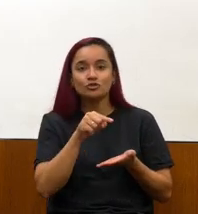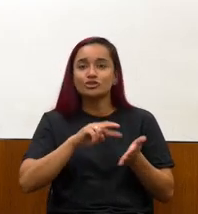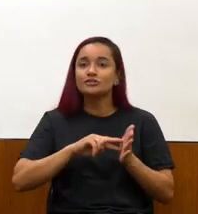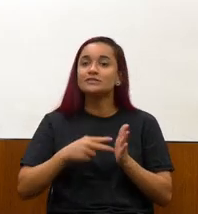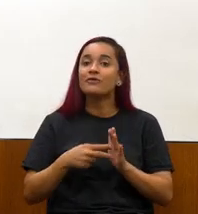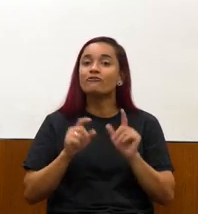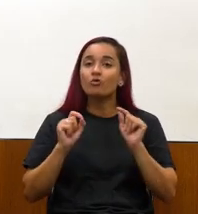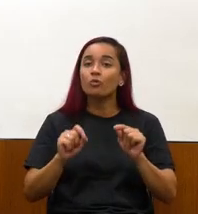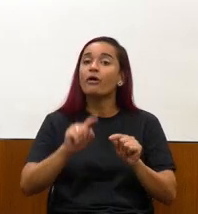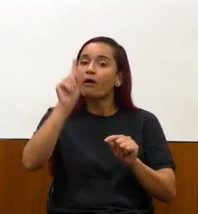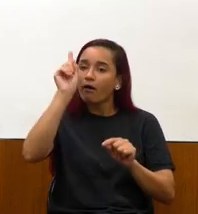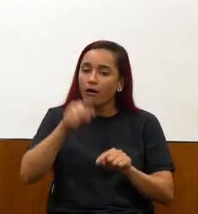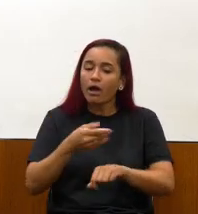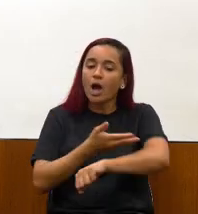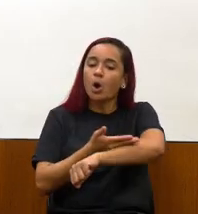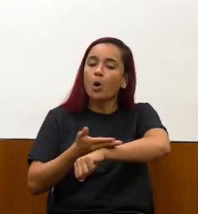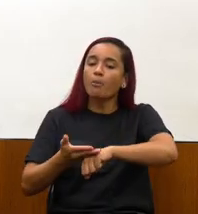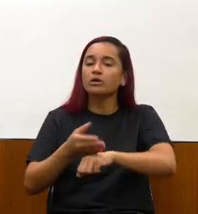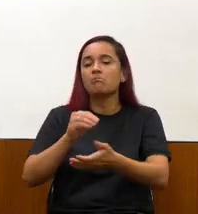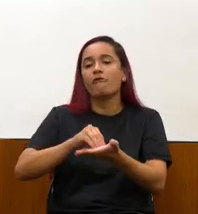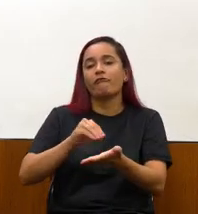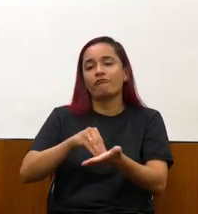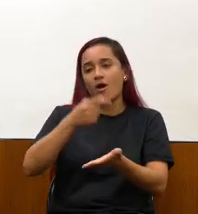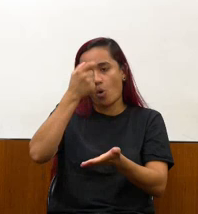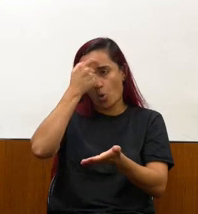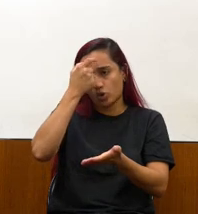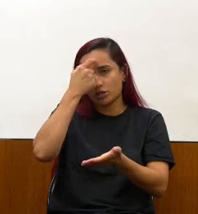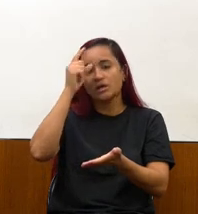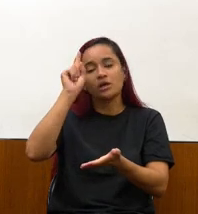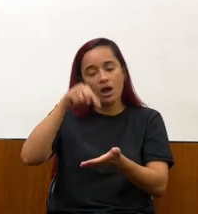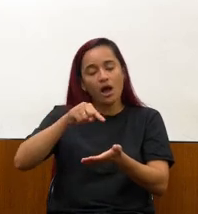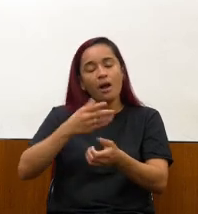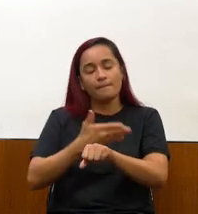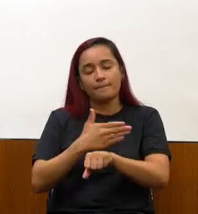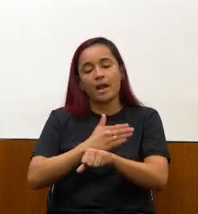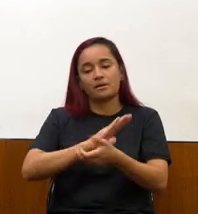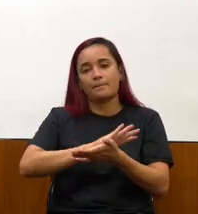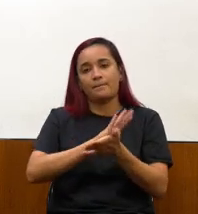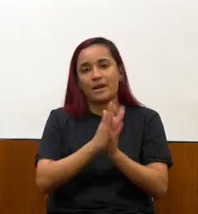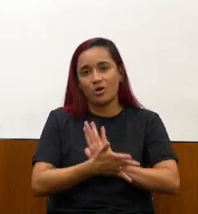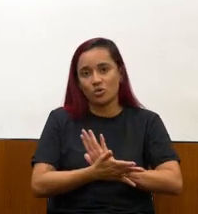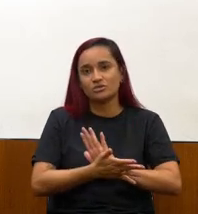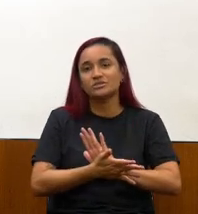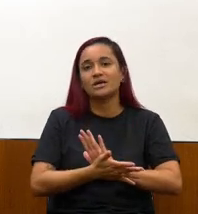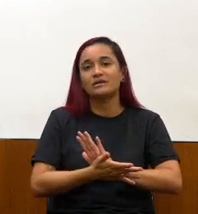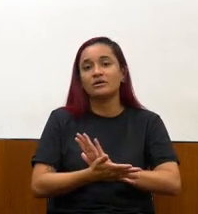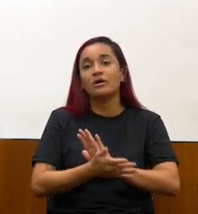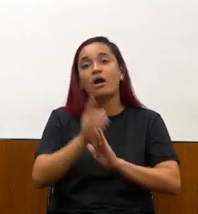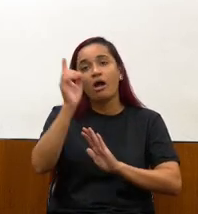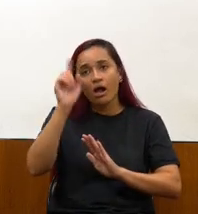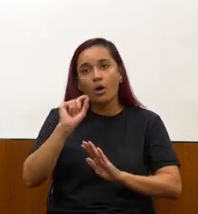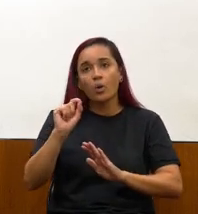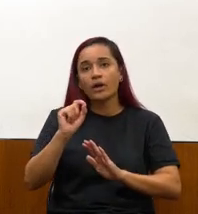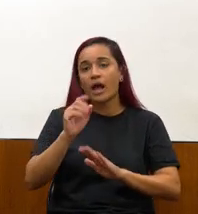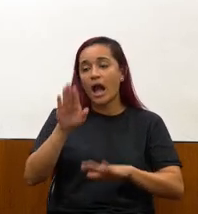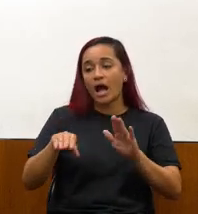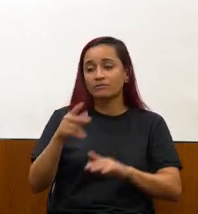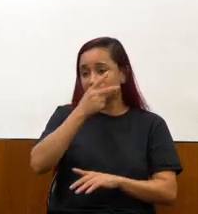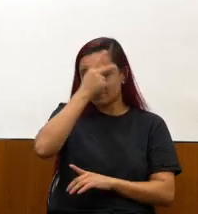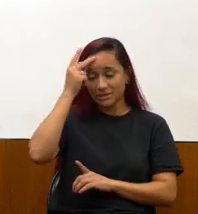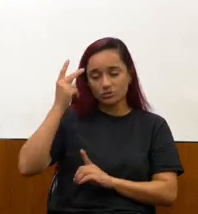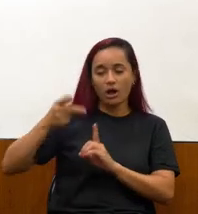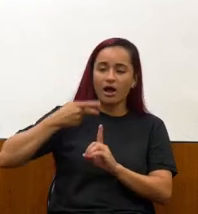comportamentos inconscientes que leva a gente a ter atitudes preconceituosas. Ignorar ou interromper uma pessoa enquanto ela está numa